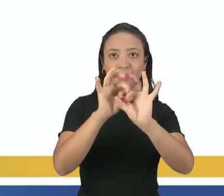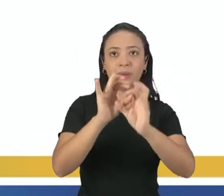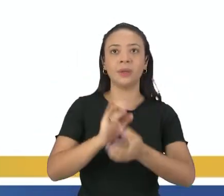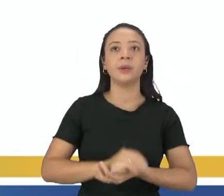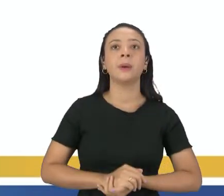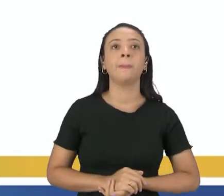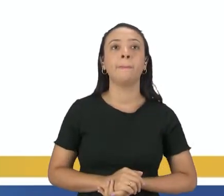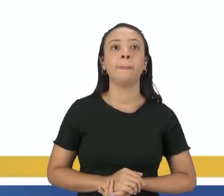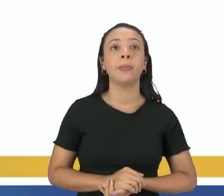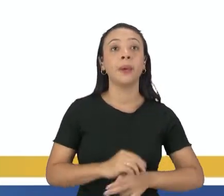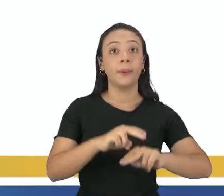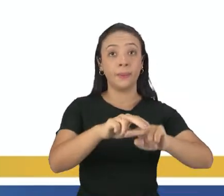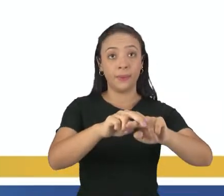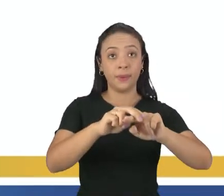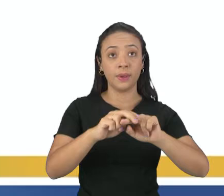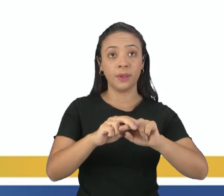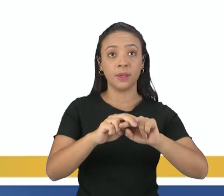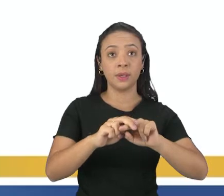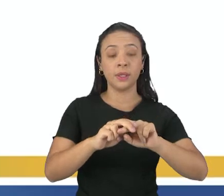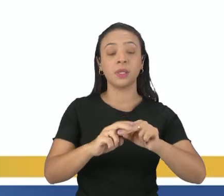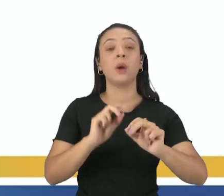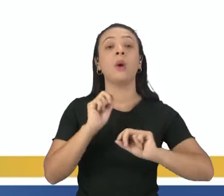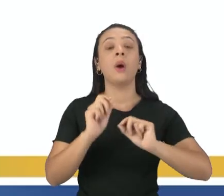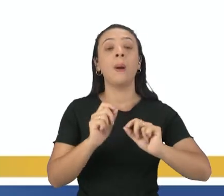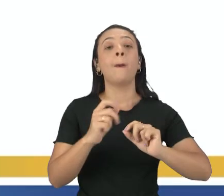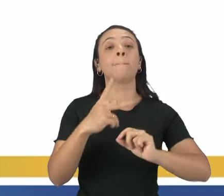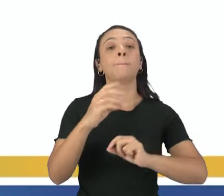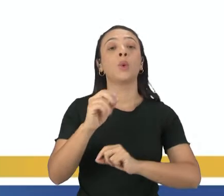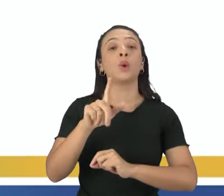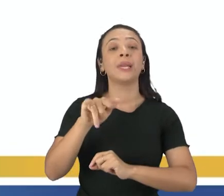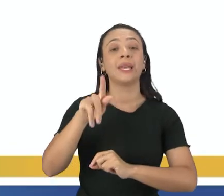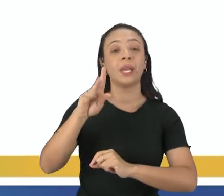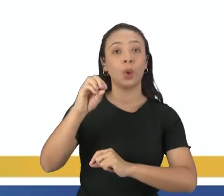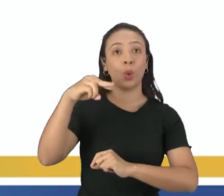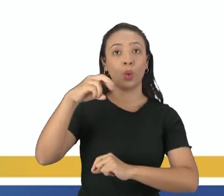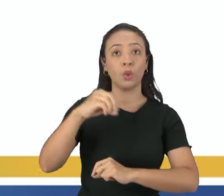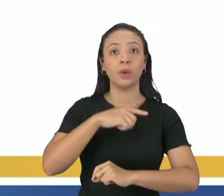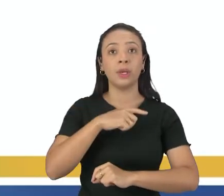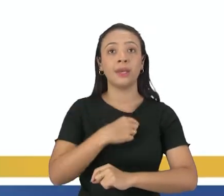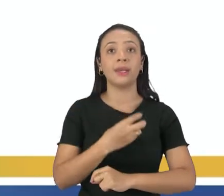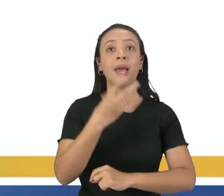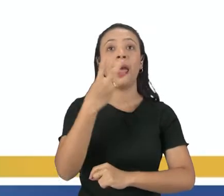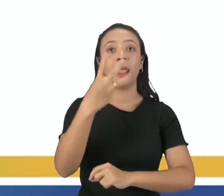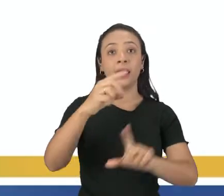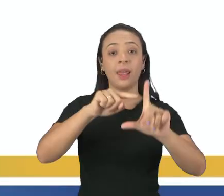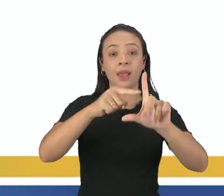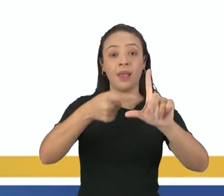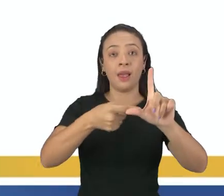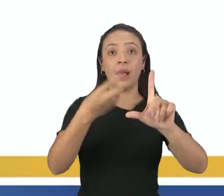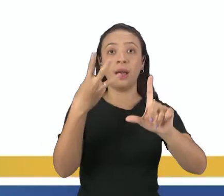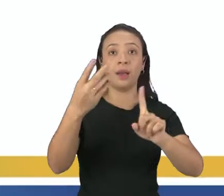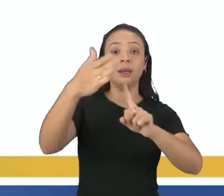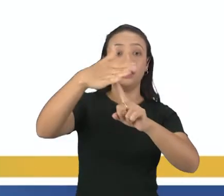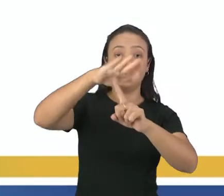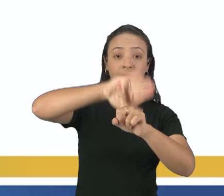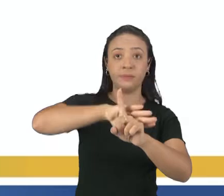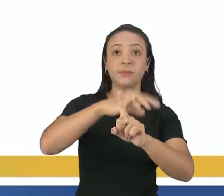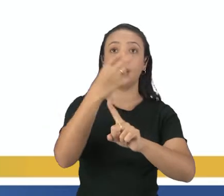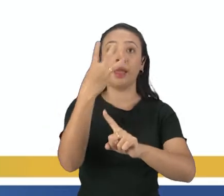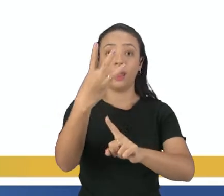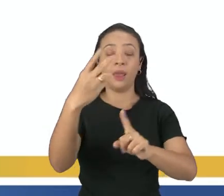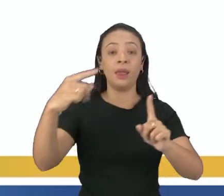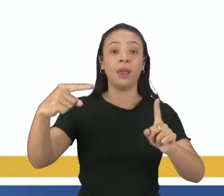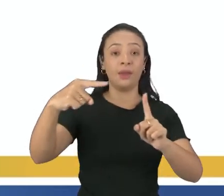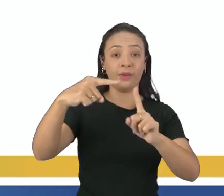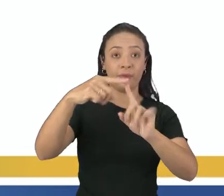extremidades. Assim, eles são polígonos com 3 lados, 3 ângulos e 3 vértices. Um triângulo